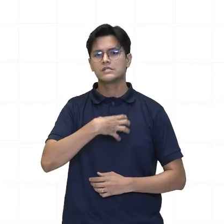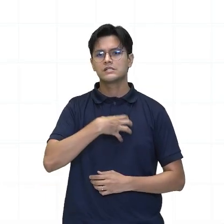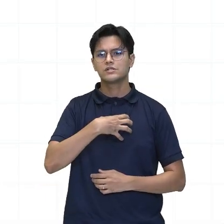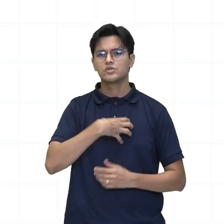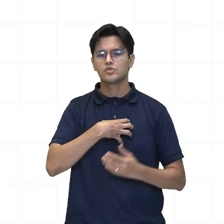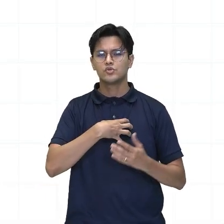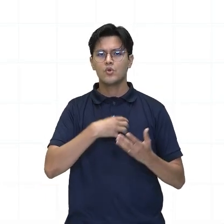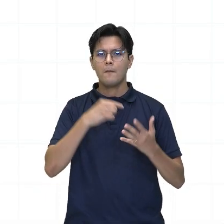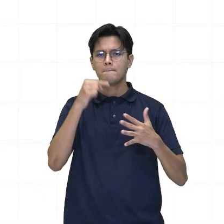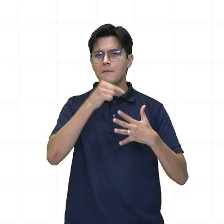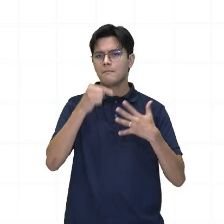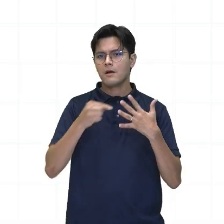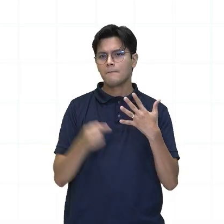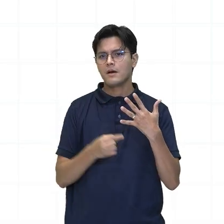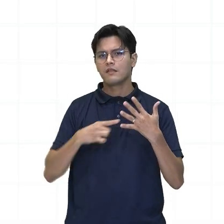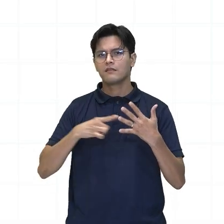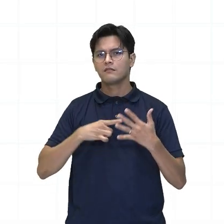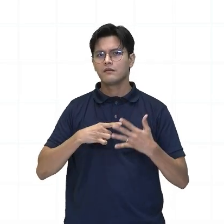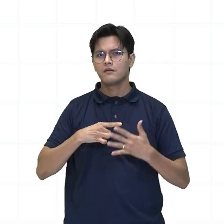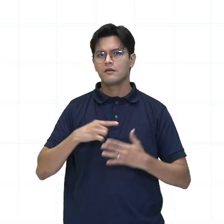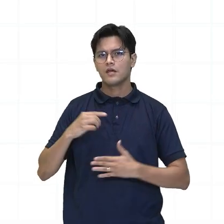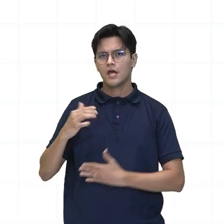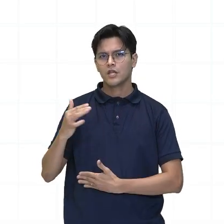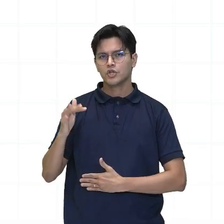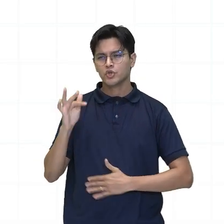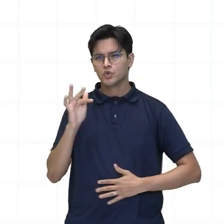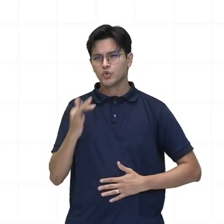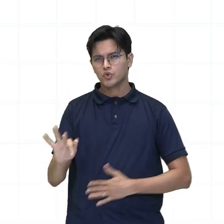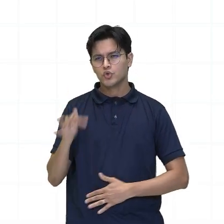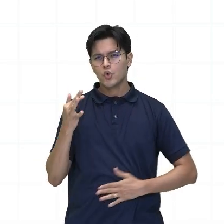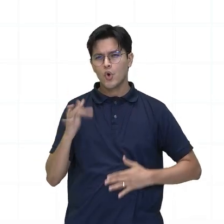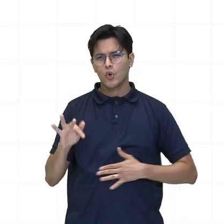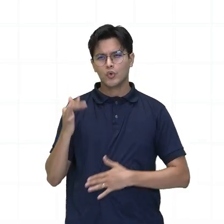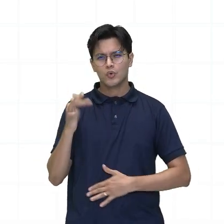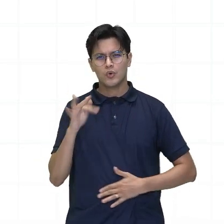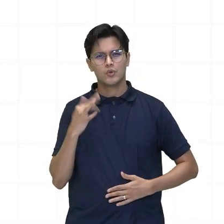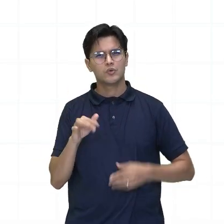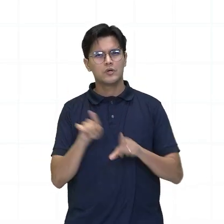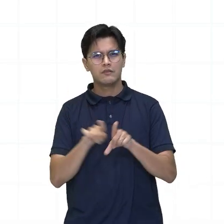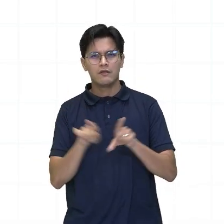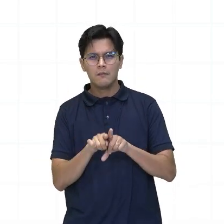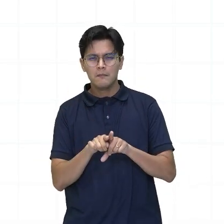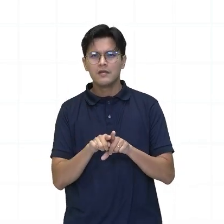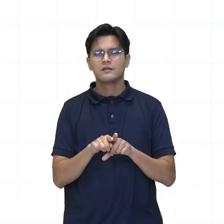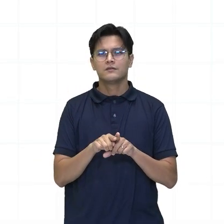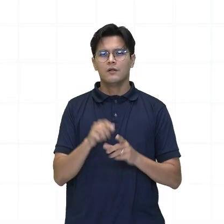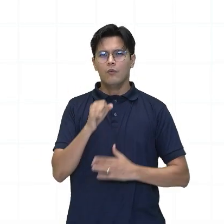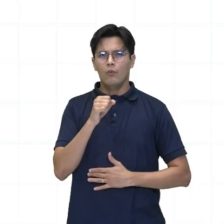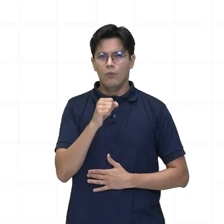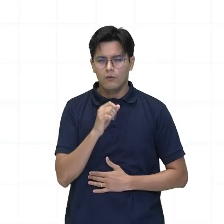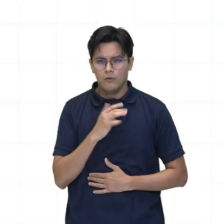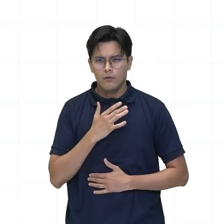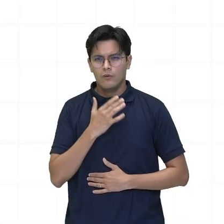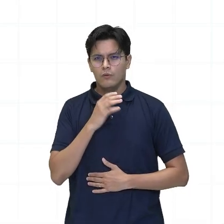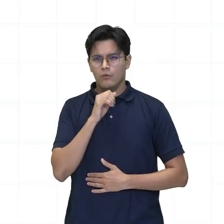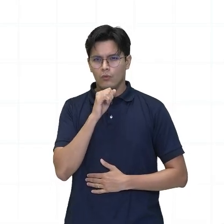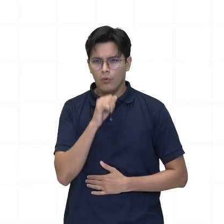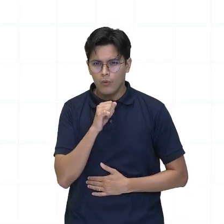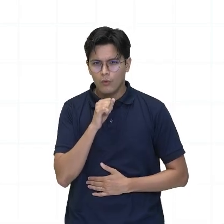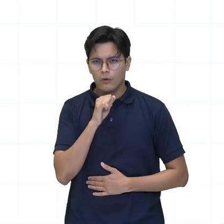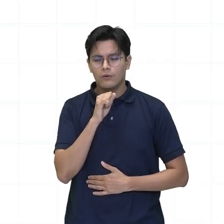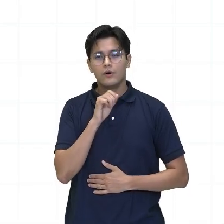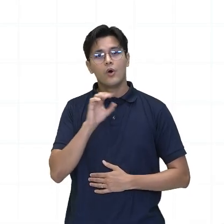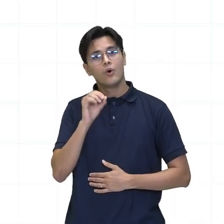aí dor abdominal, náuseas, aquela vontade de vomitar que não completa, né?